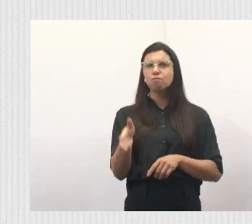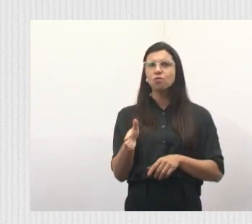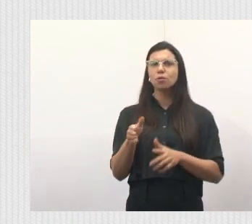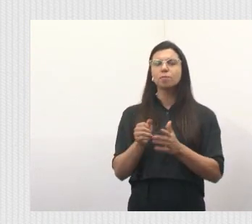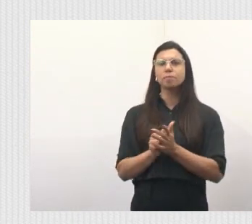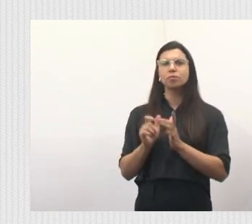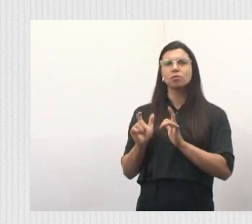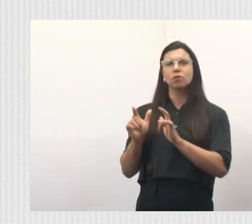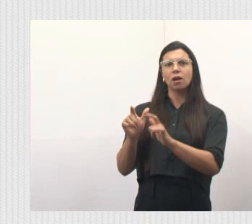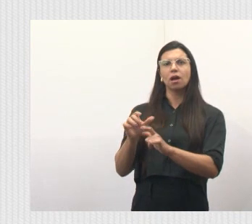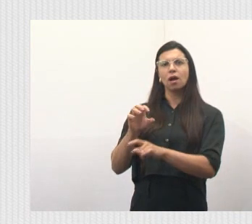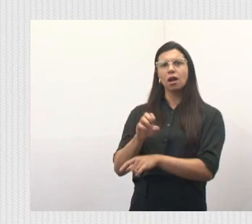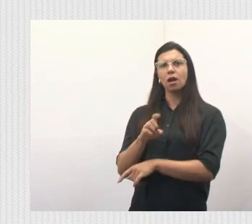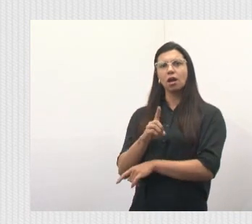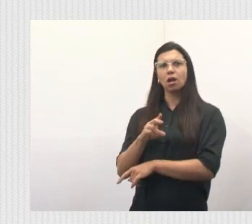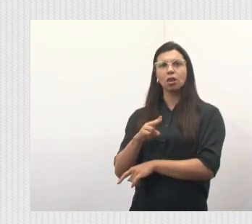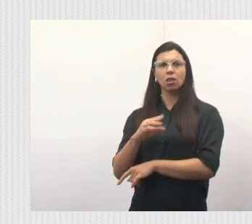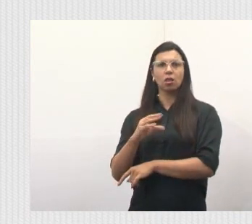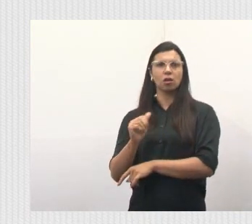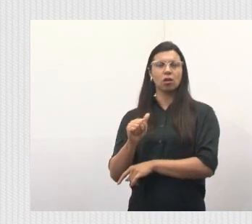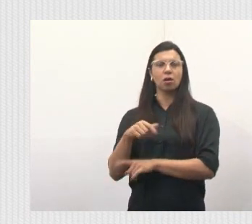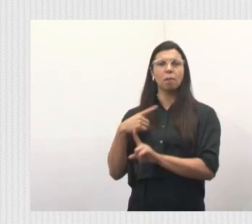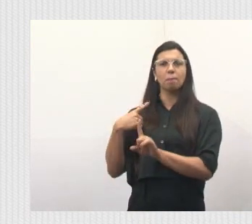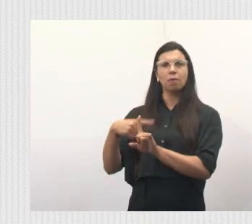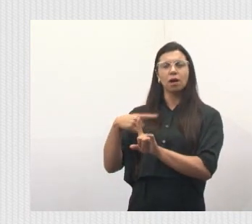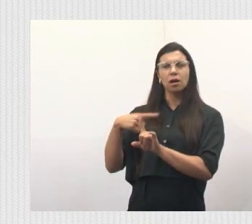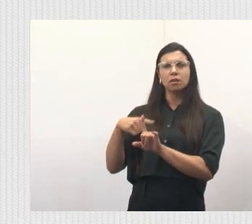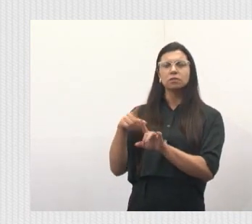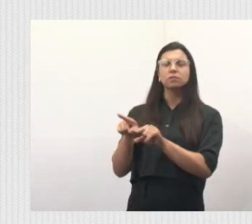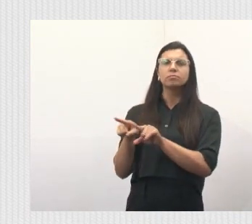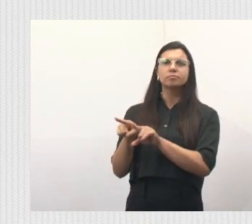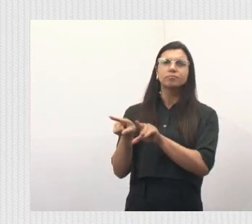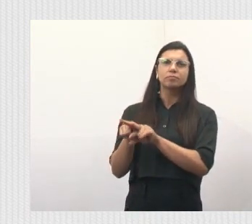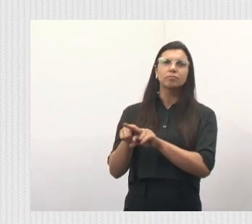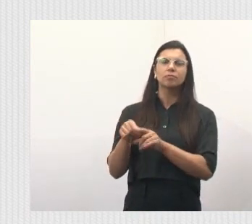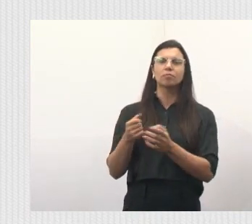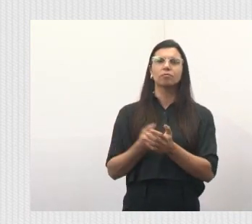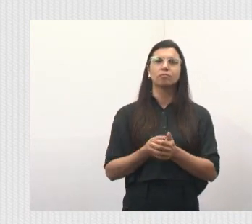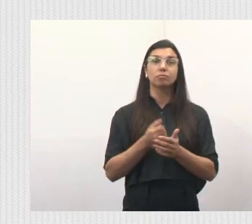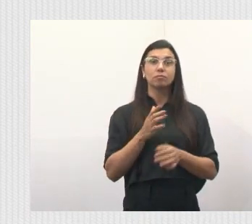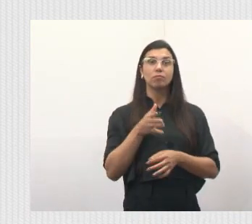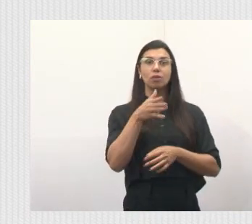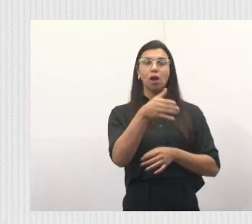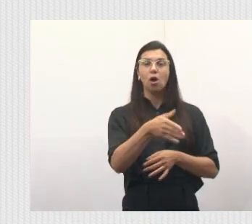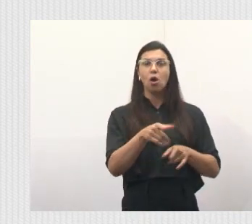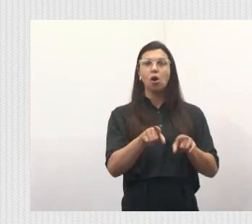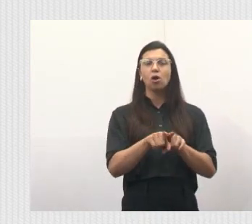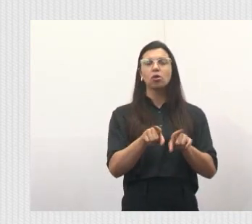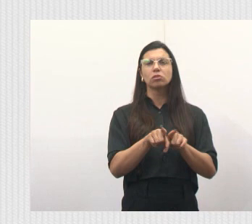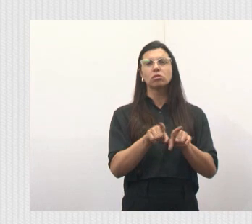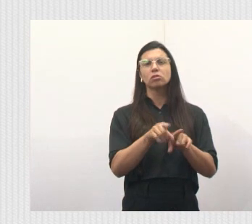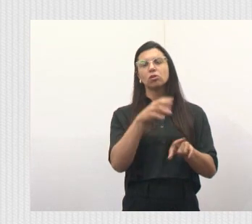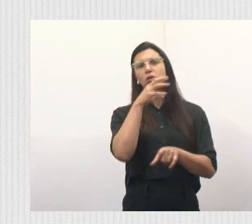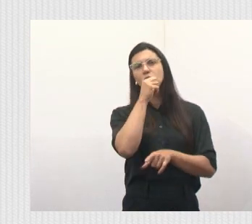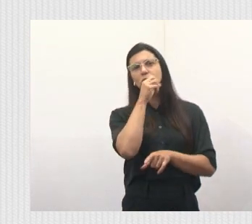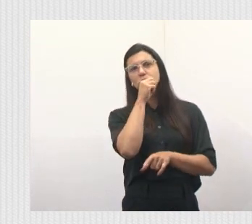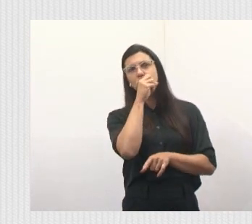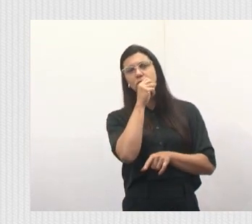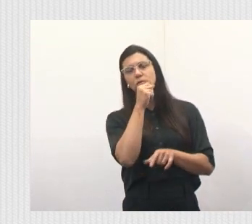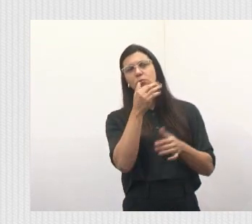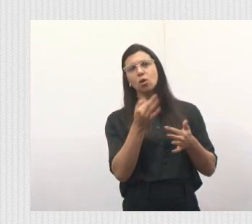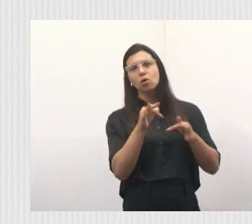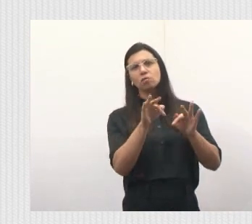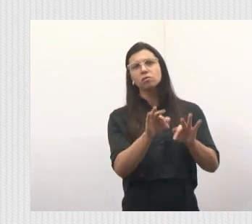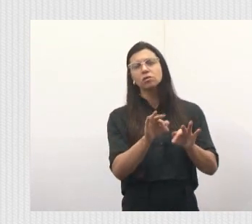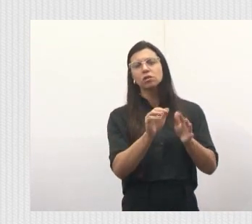as modalidades de basquete sub-13. E também, na final, no período da tarde, no sábado, teve a final do Campeonato